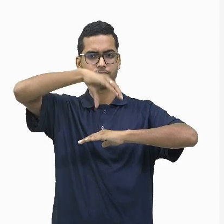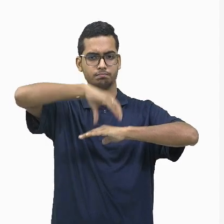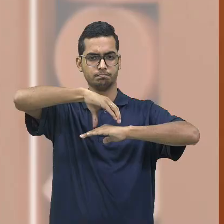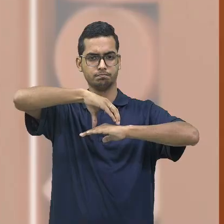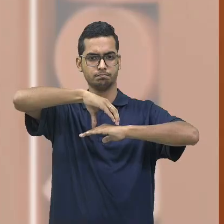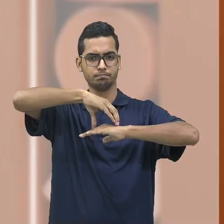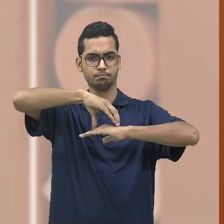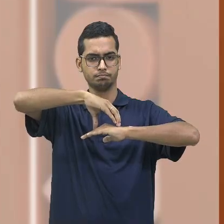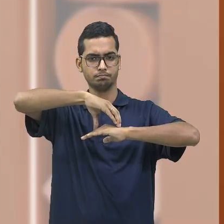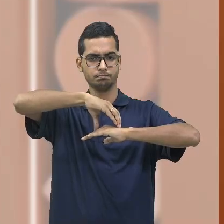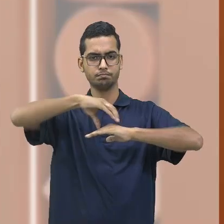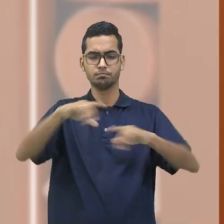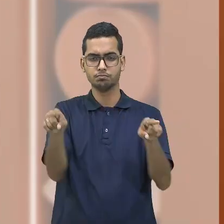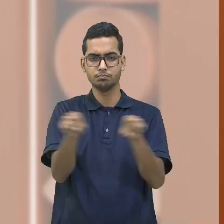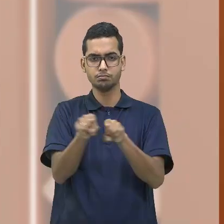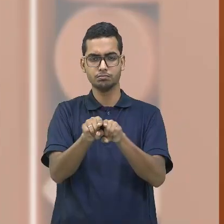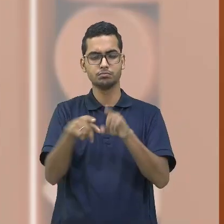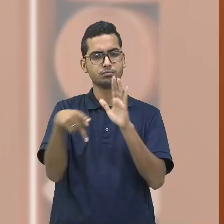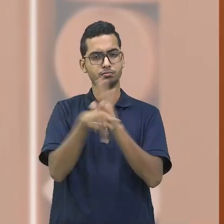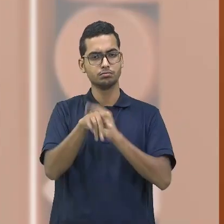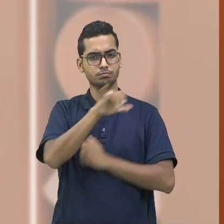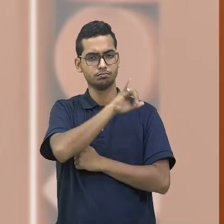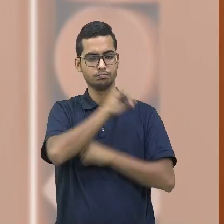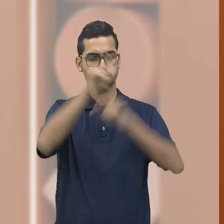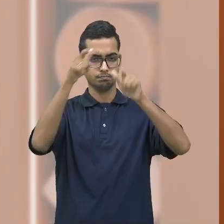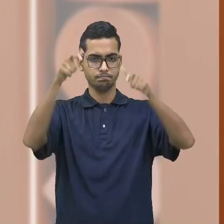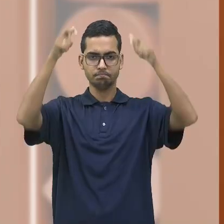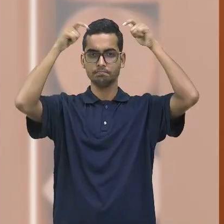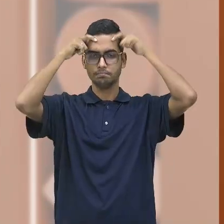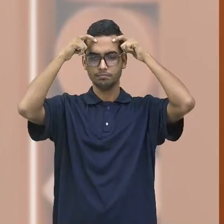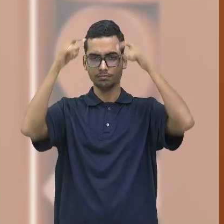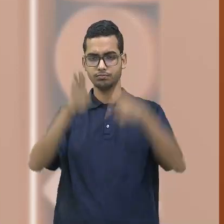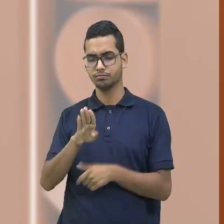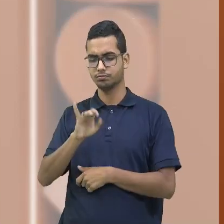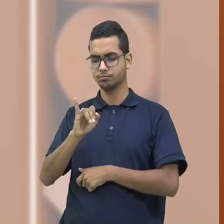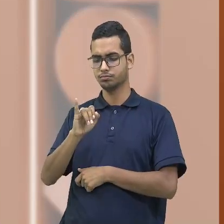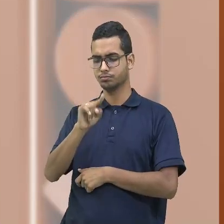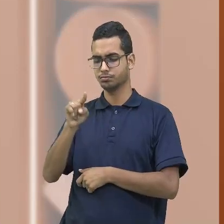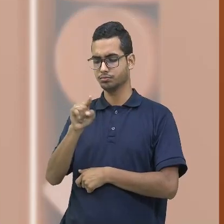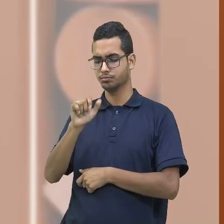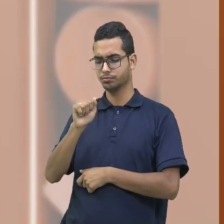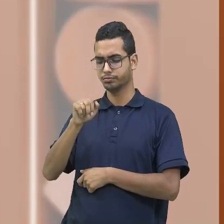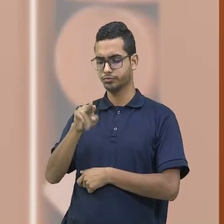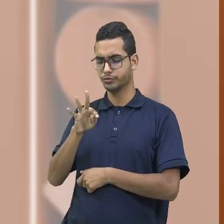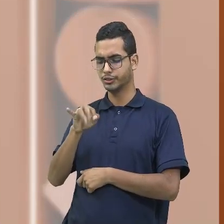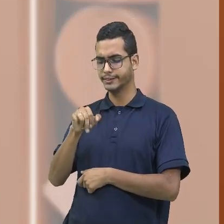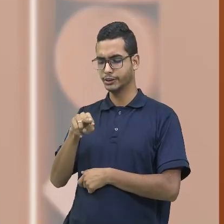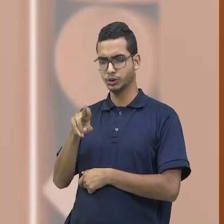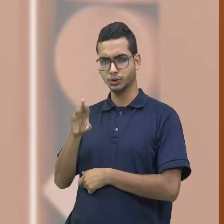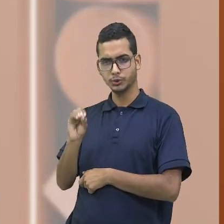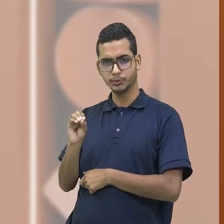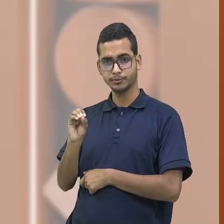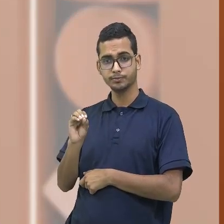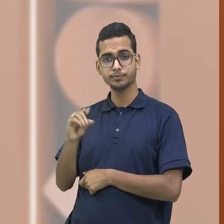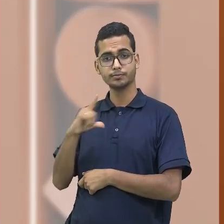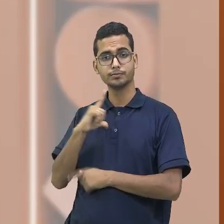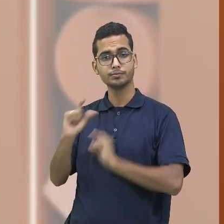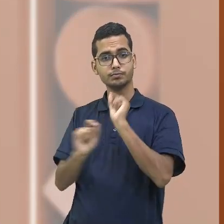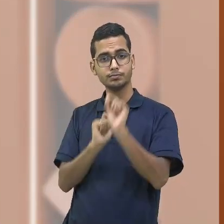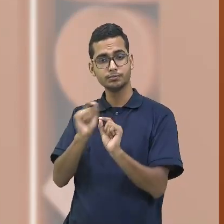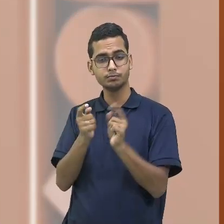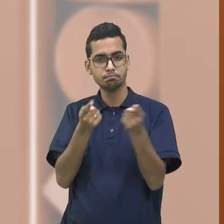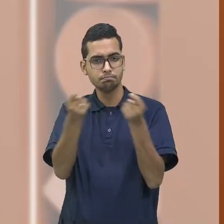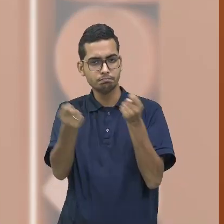do imperador bizantino, né, justamente essa estabilidade. Então você compreende justamente